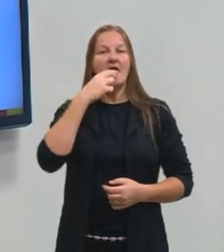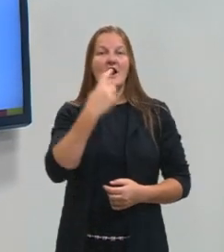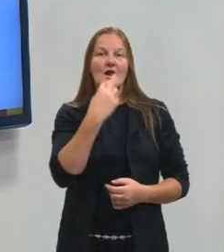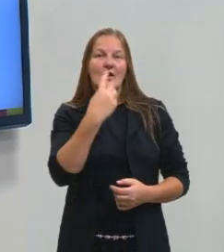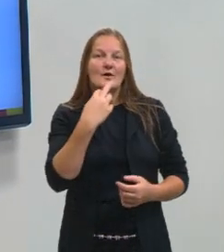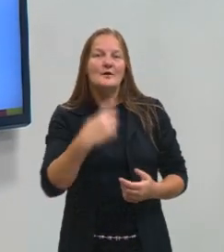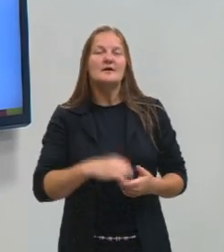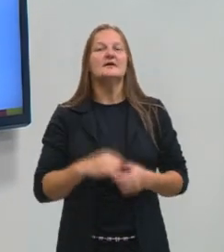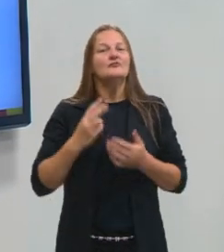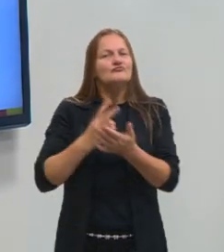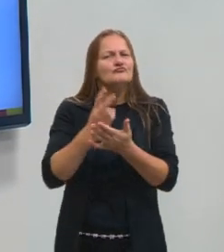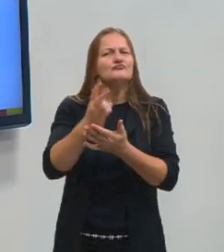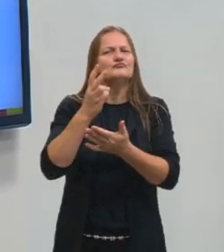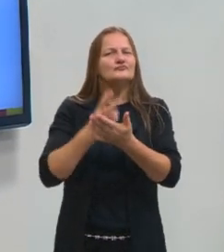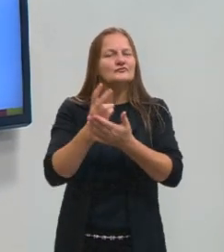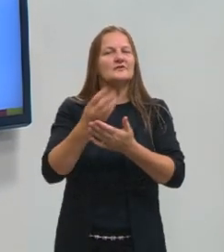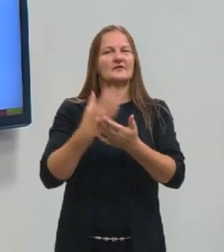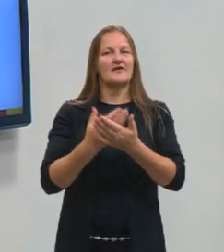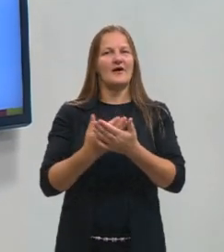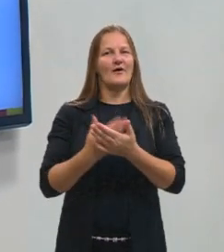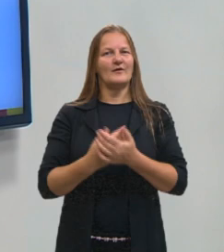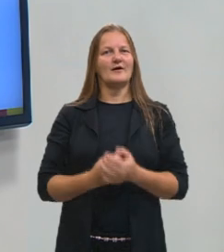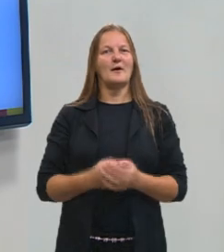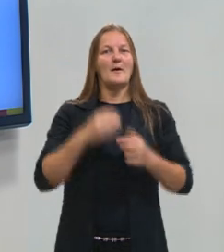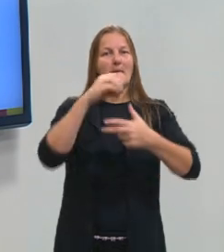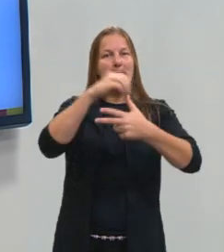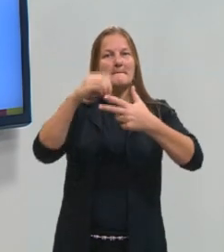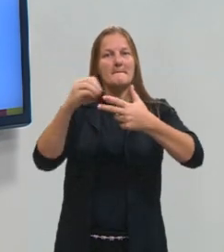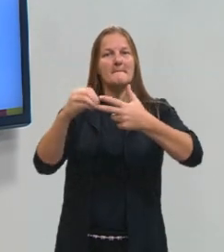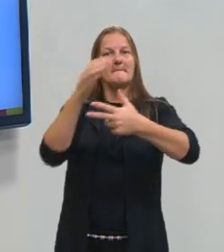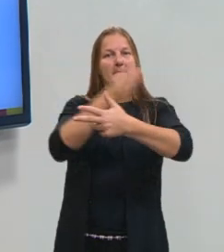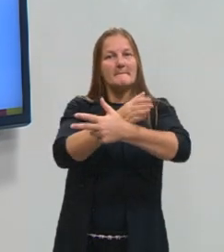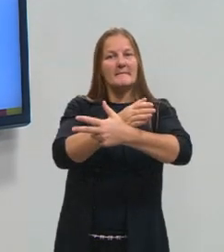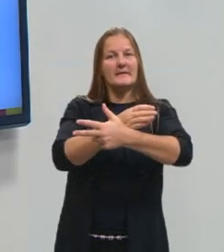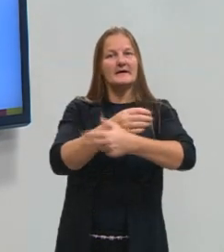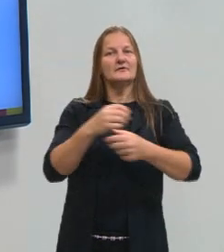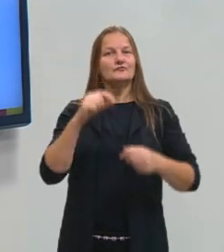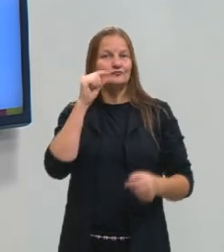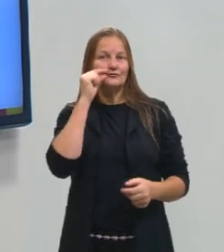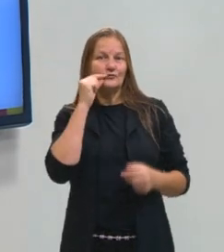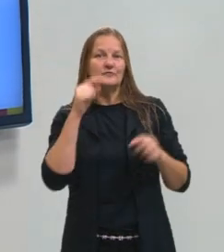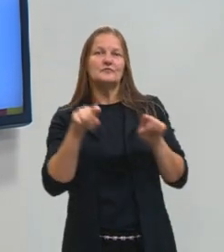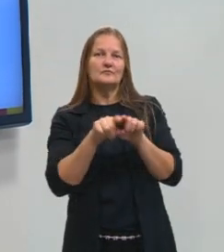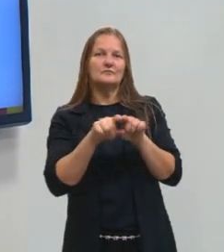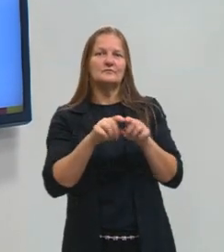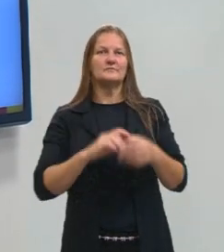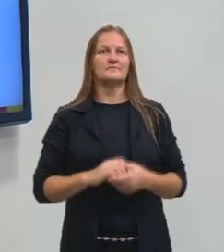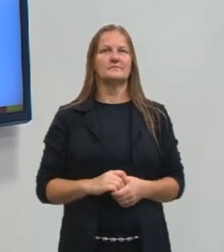e vamos dar continuidade a nossas aulas para o Pré Enem e vestibular